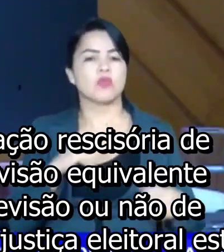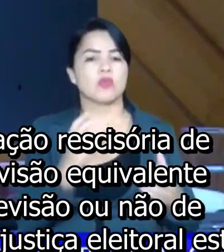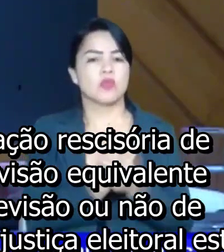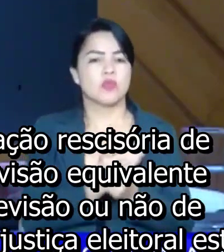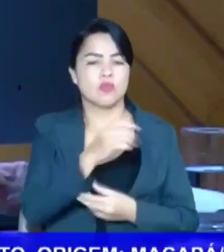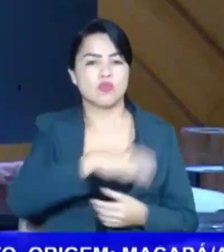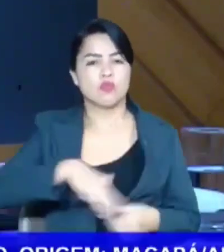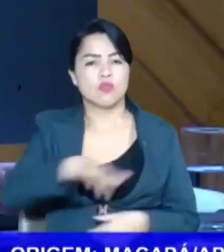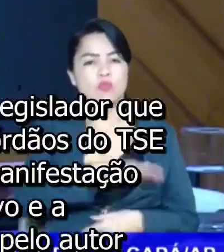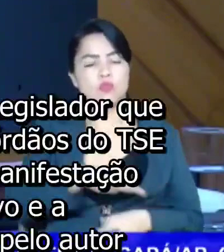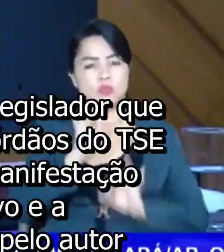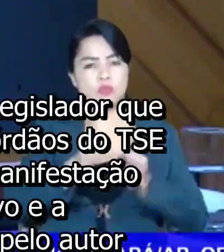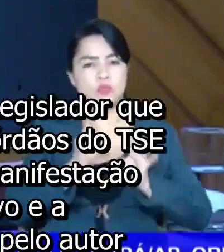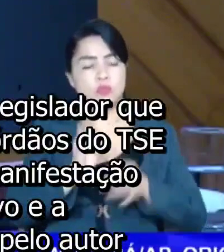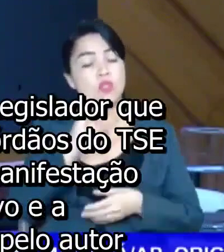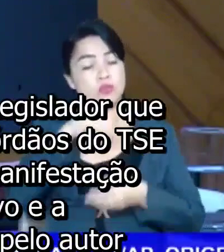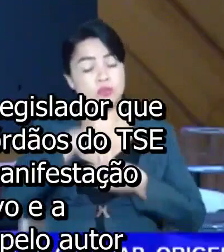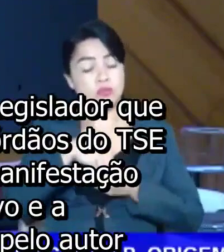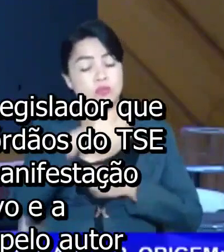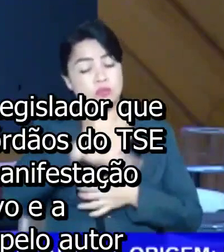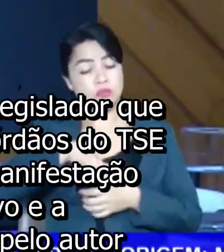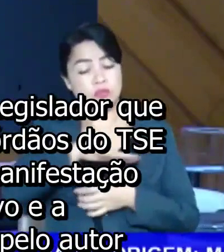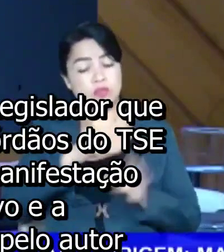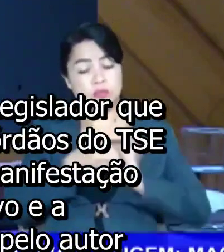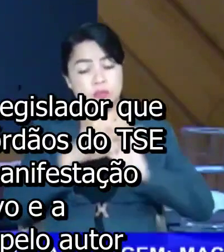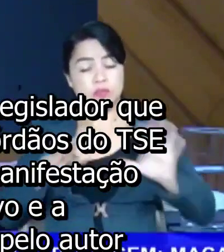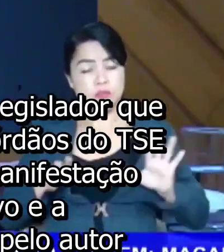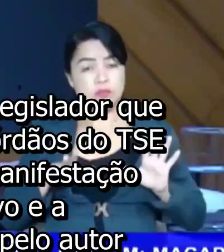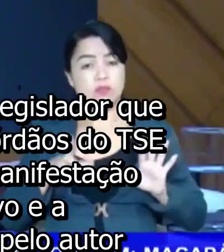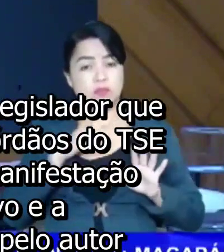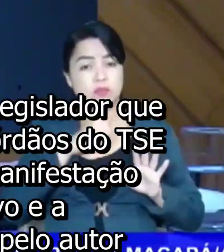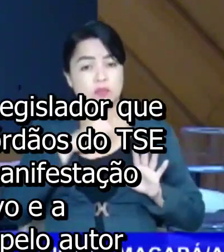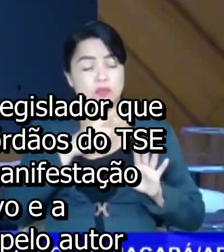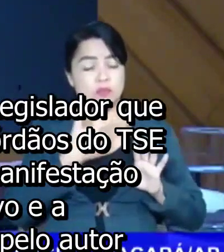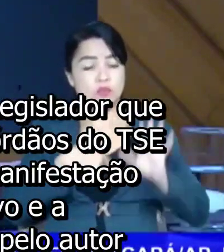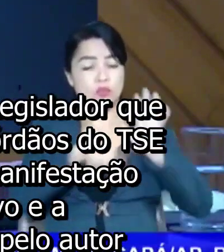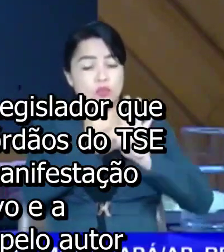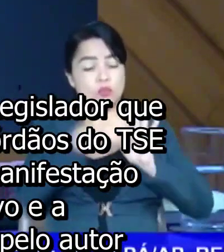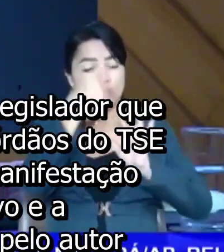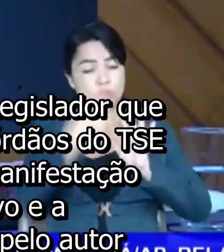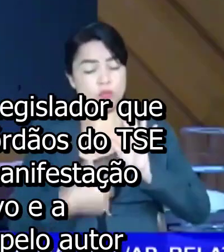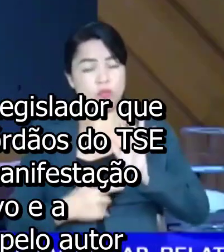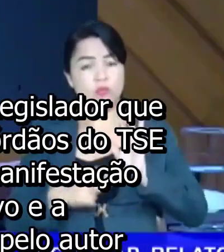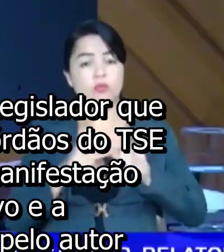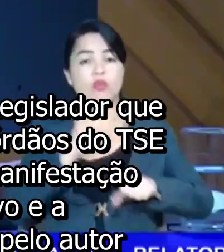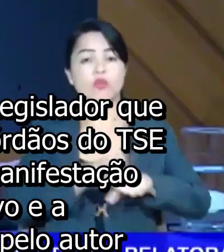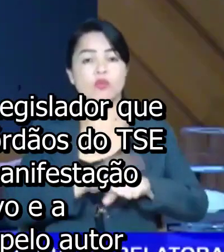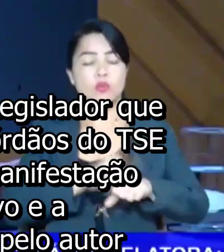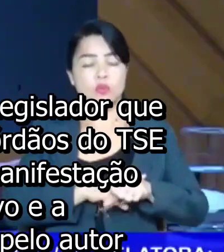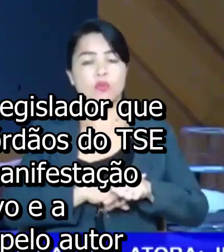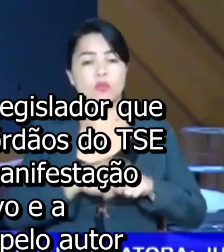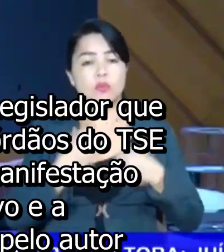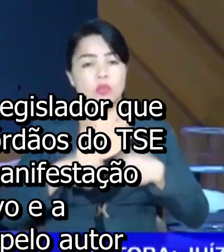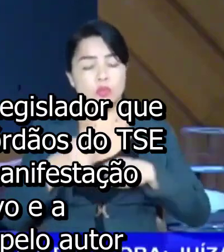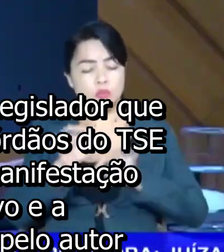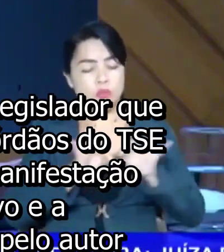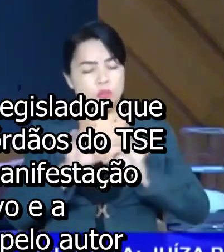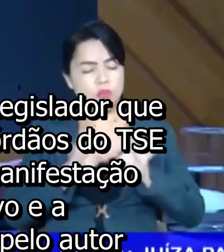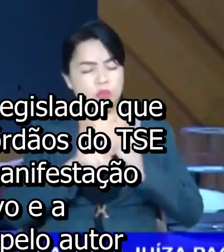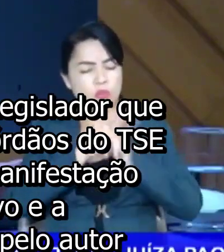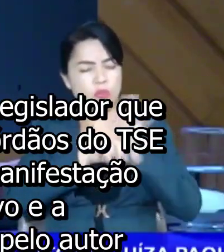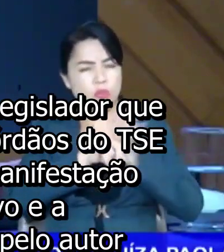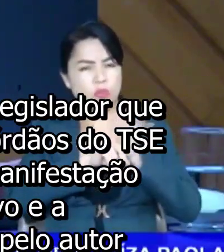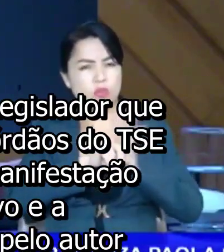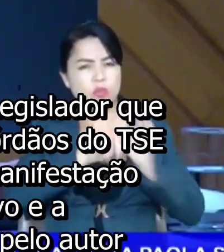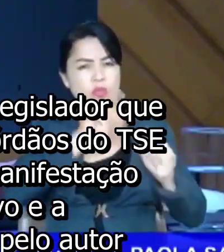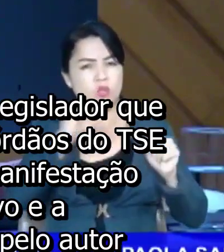de justiça eleitoral está dentro do espaço de livre conformação do legislador. Legislador que, no momento, preferiu restringir a ação rescisória aos